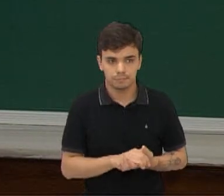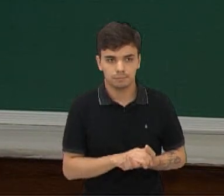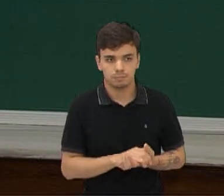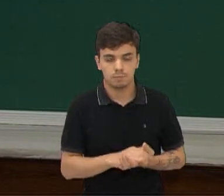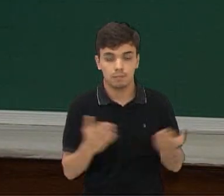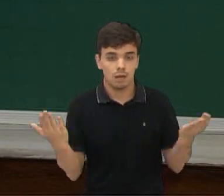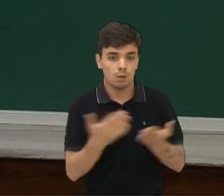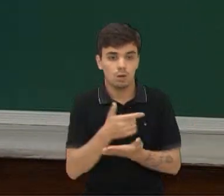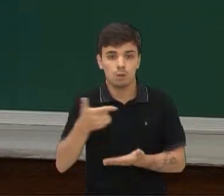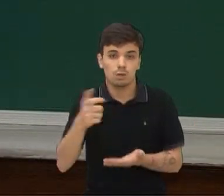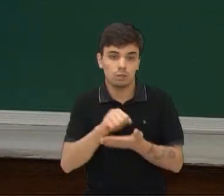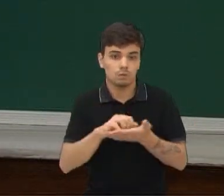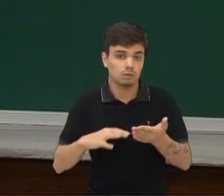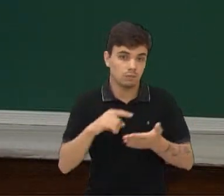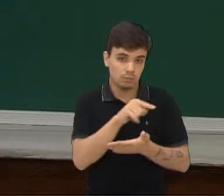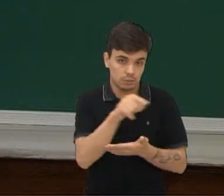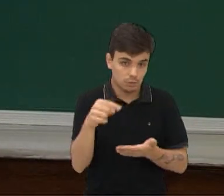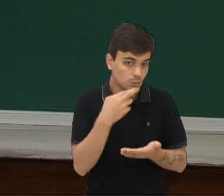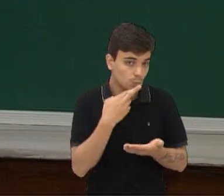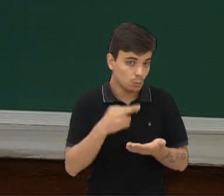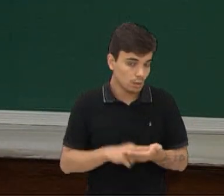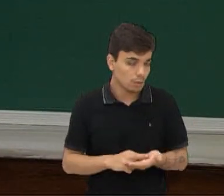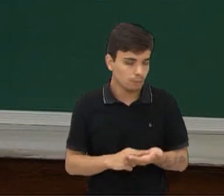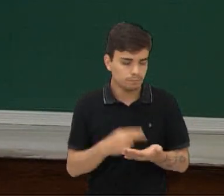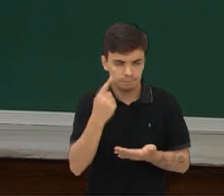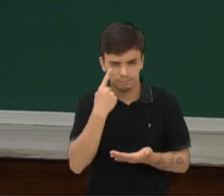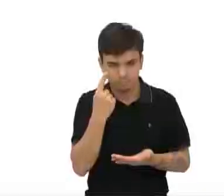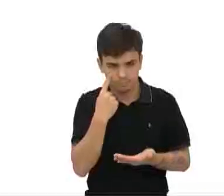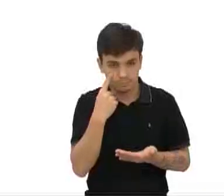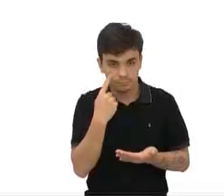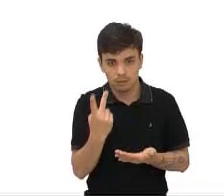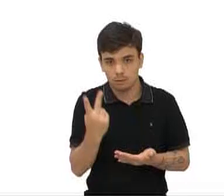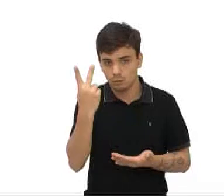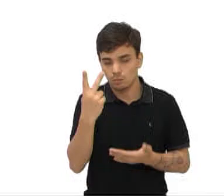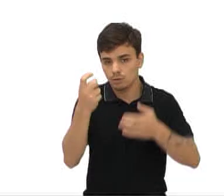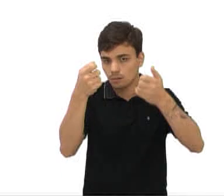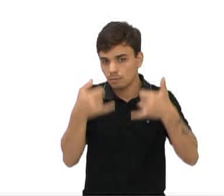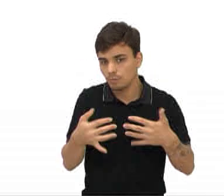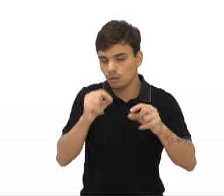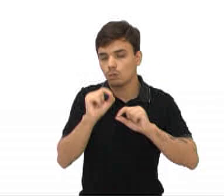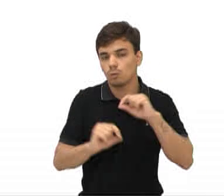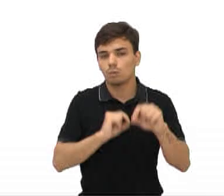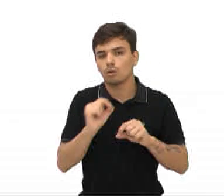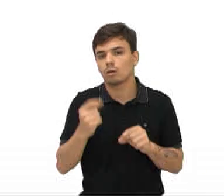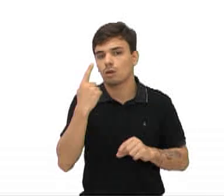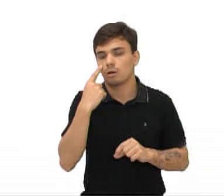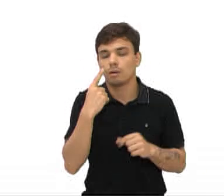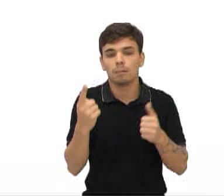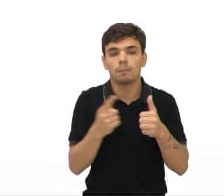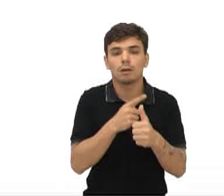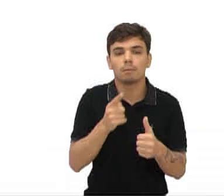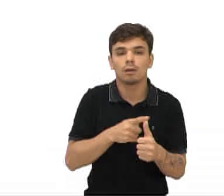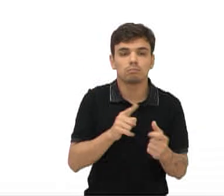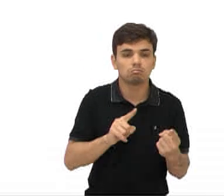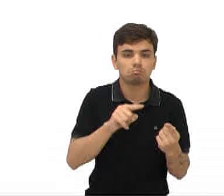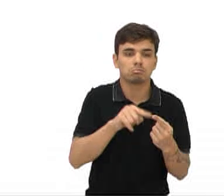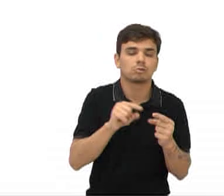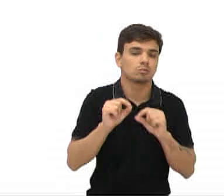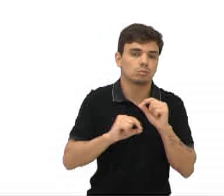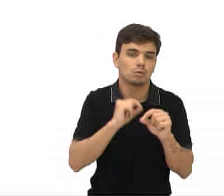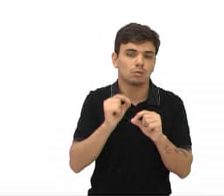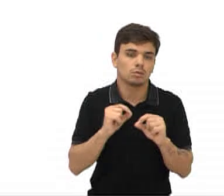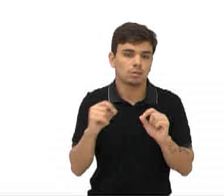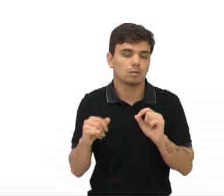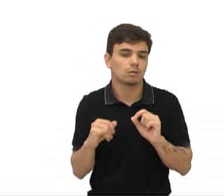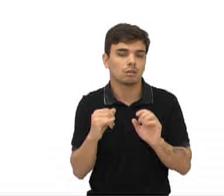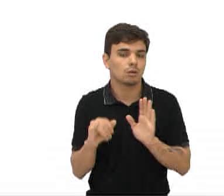Tem um exercício aqui para você, tá? Esse exercício 2 aqui fala o seguinte, em primeiro plano,